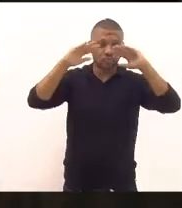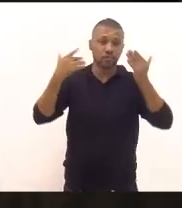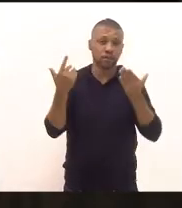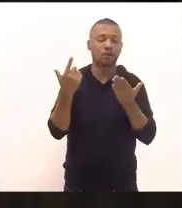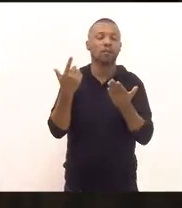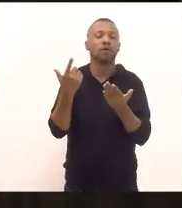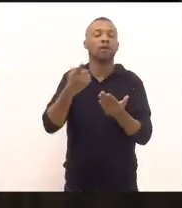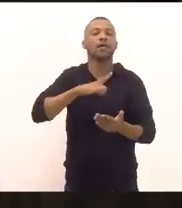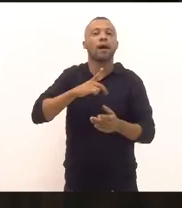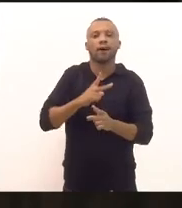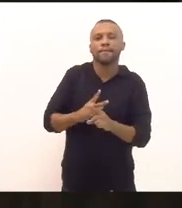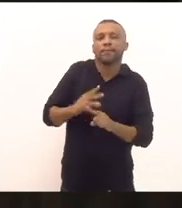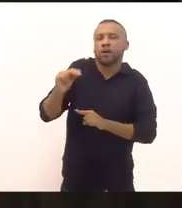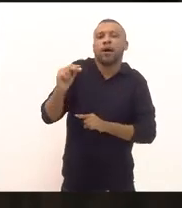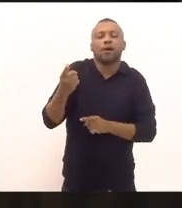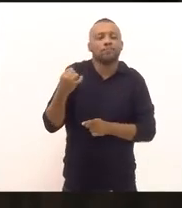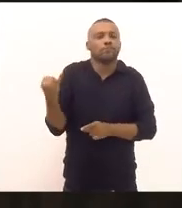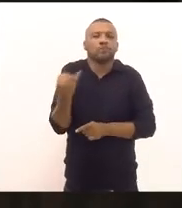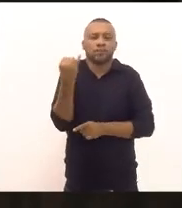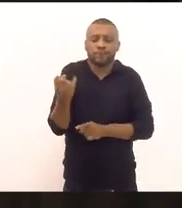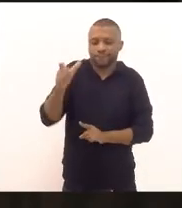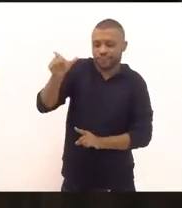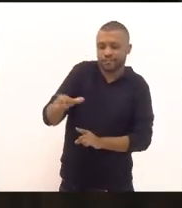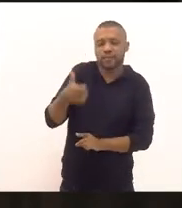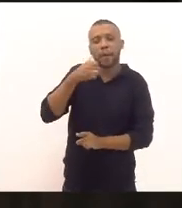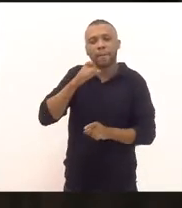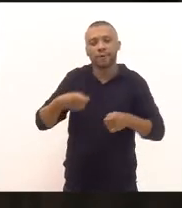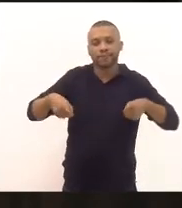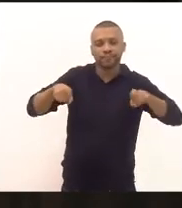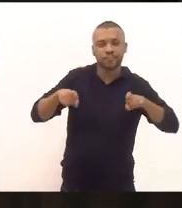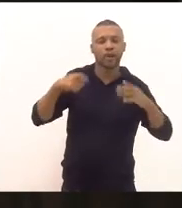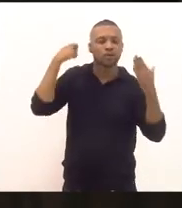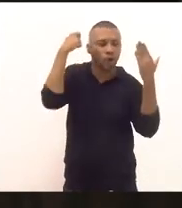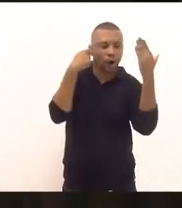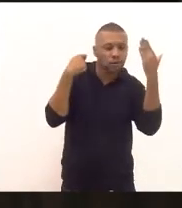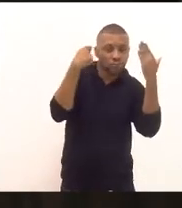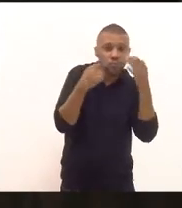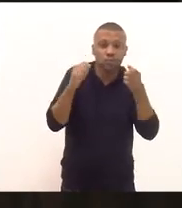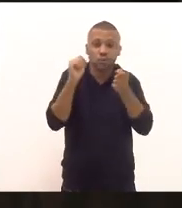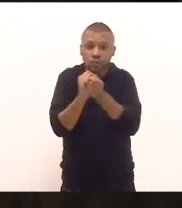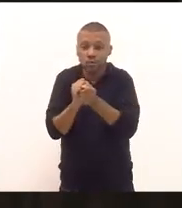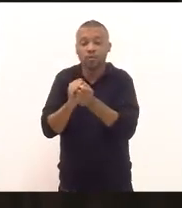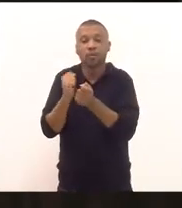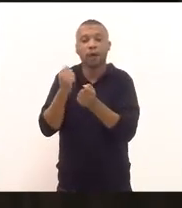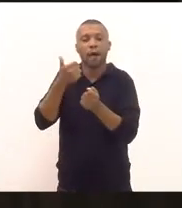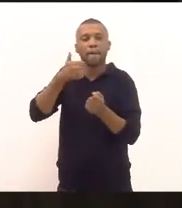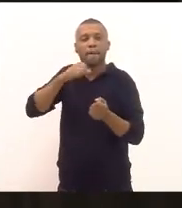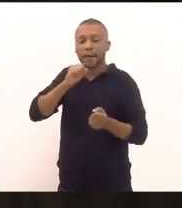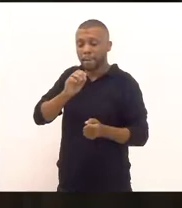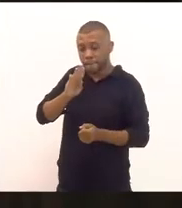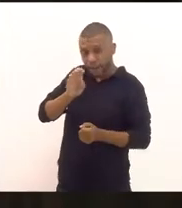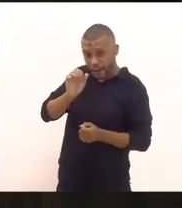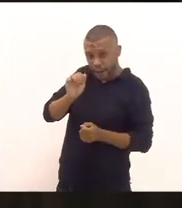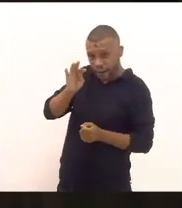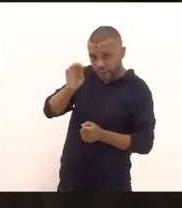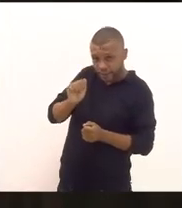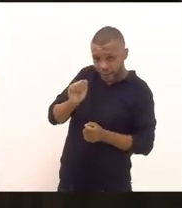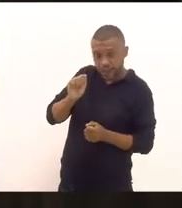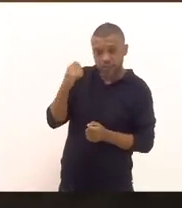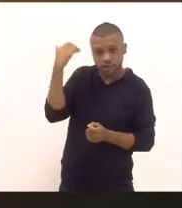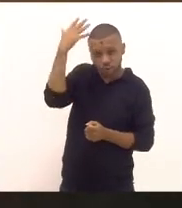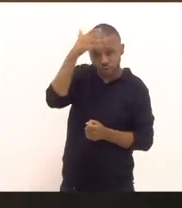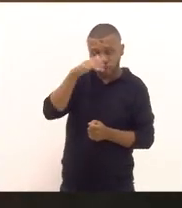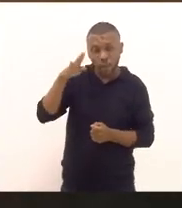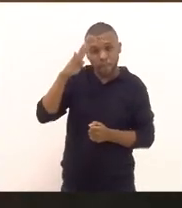importantes e que mãe meninazinha Deus tinham junto com mãe Beata trouxeram aí como grandes